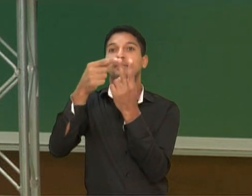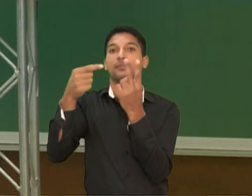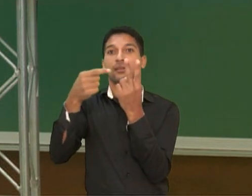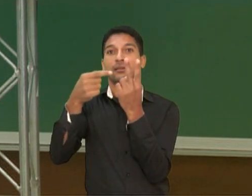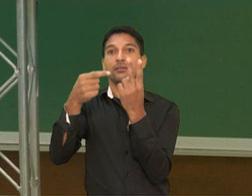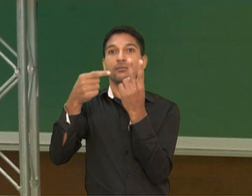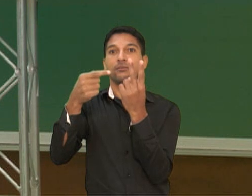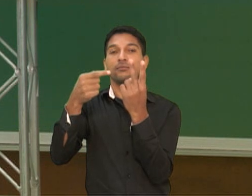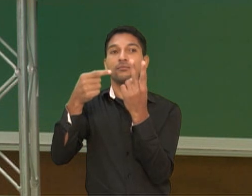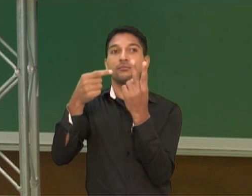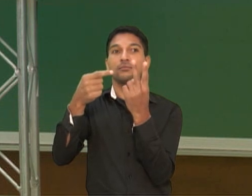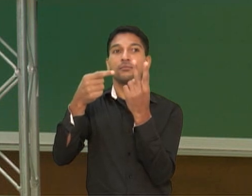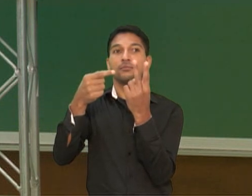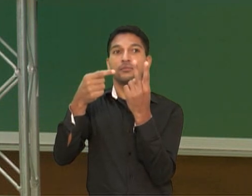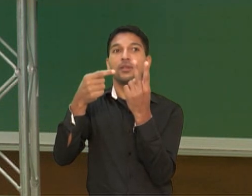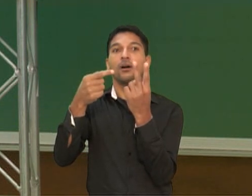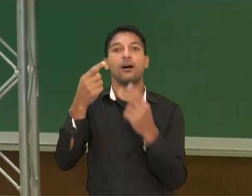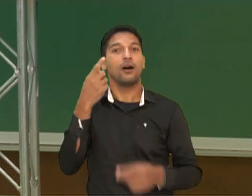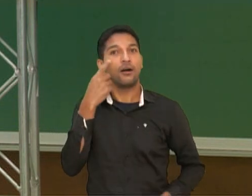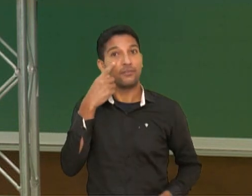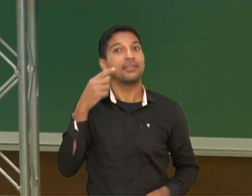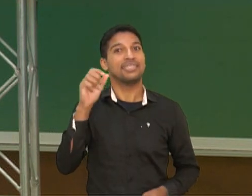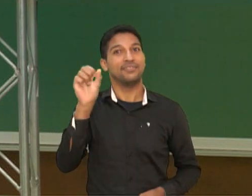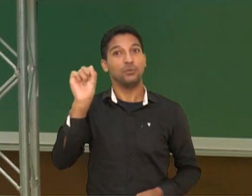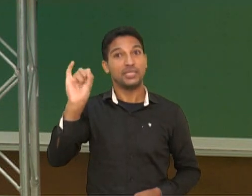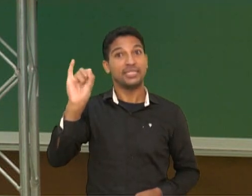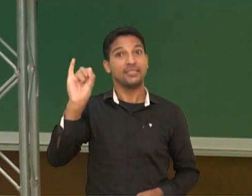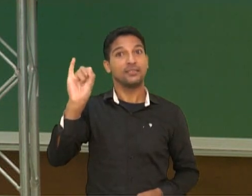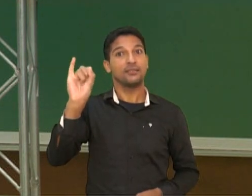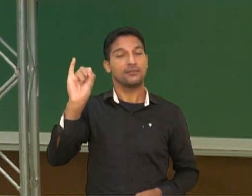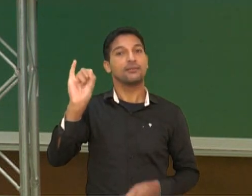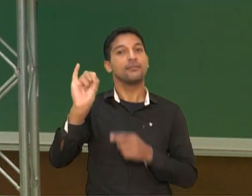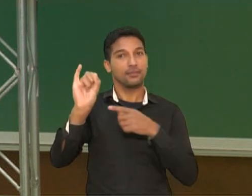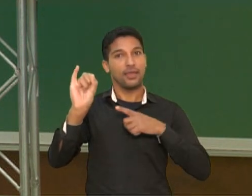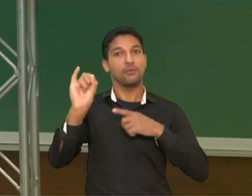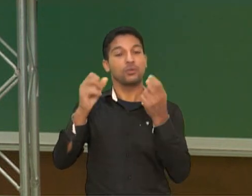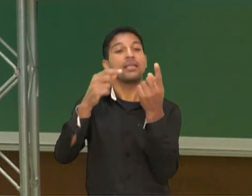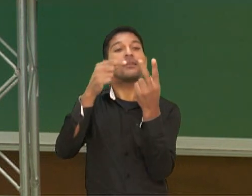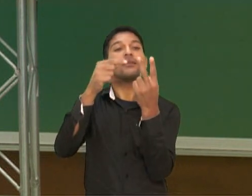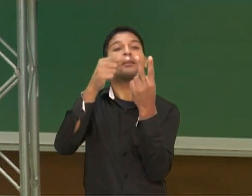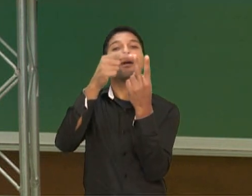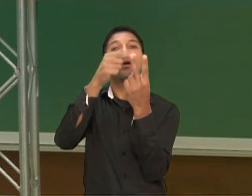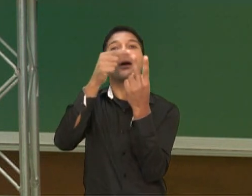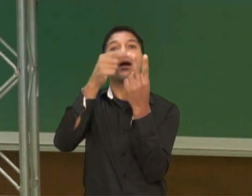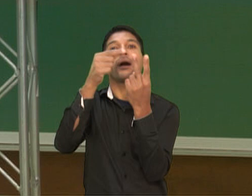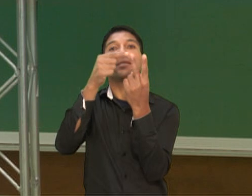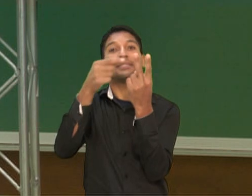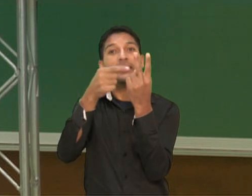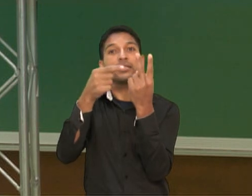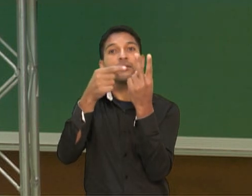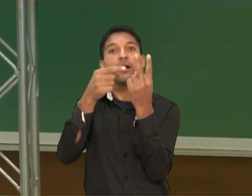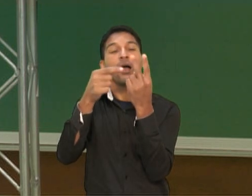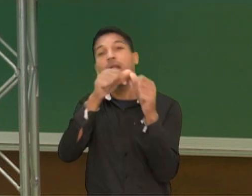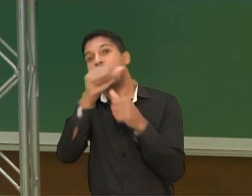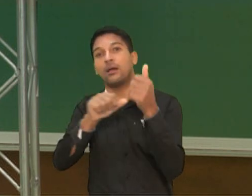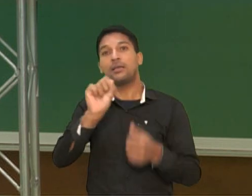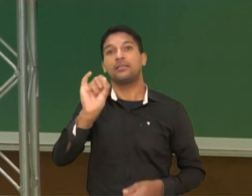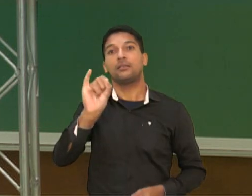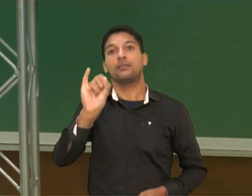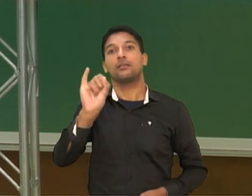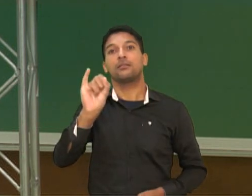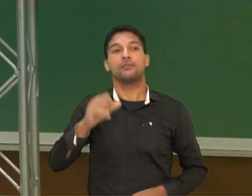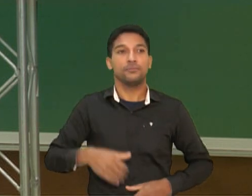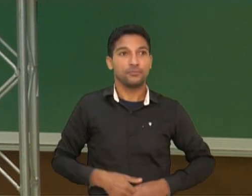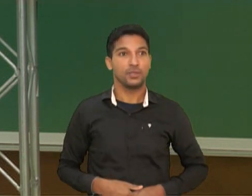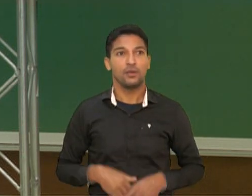negativa mais ou menos i, vai ter o i ali. Mas o que eu queria chamar a atenção de vocês é que o coeficiente